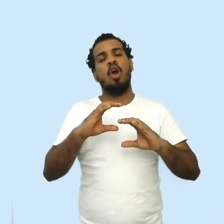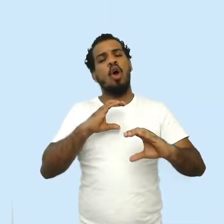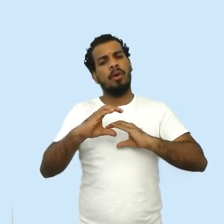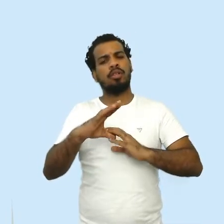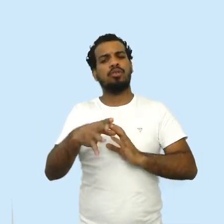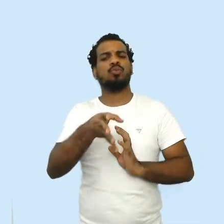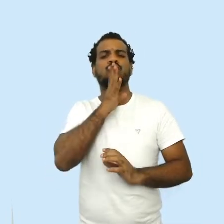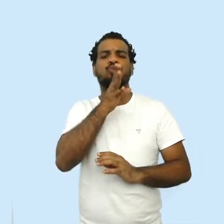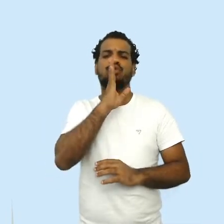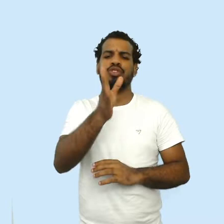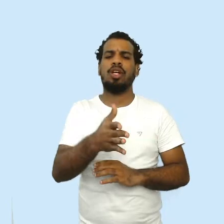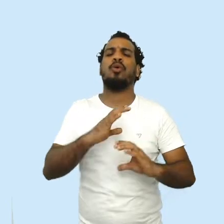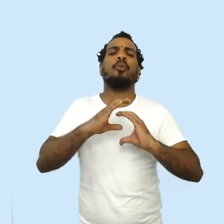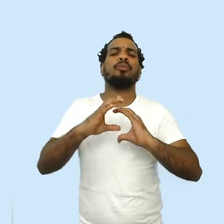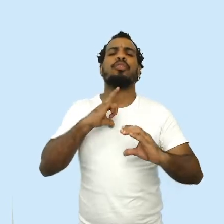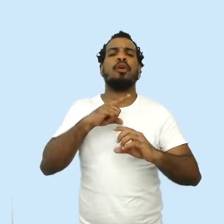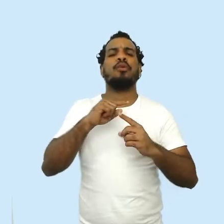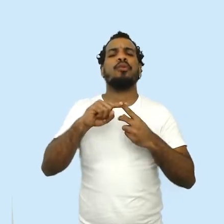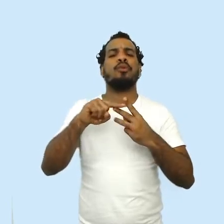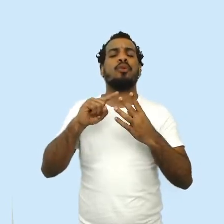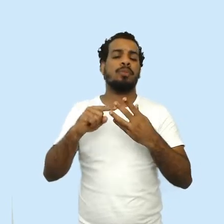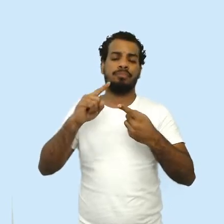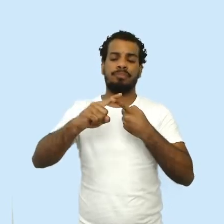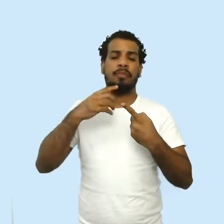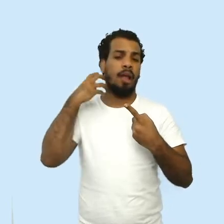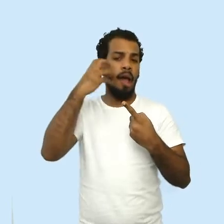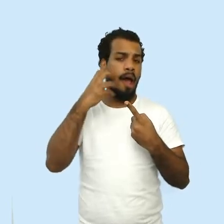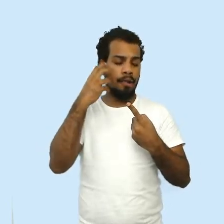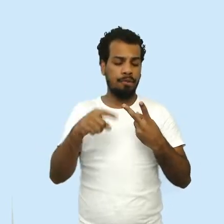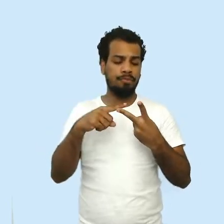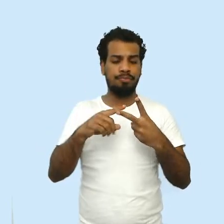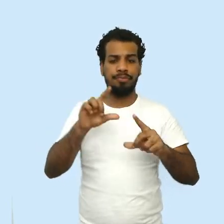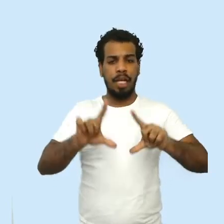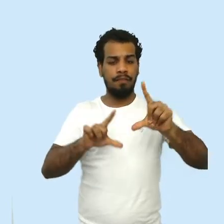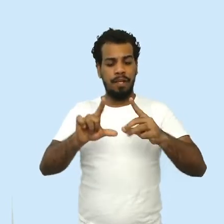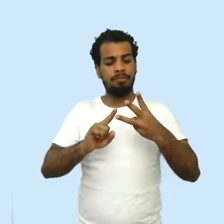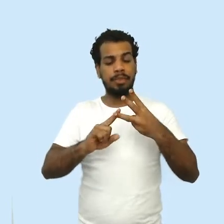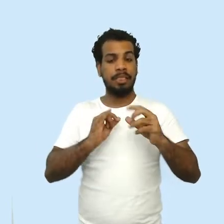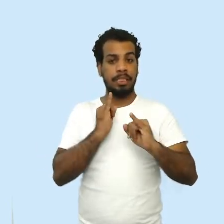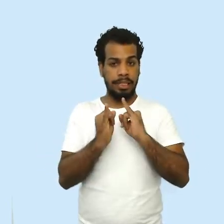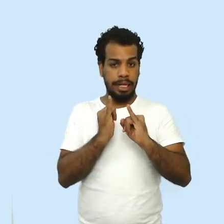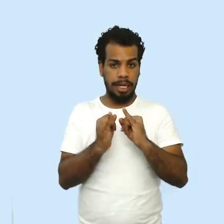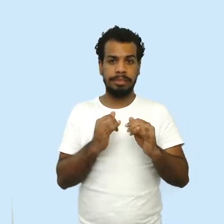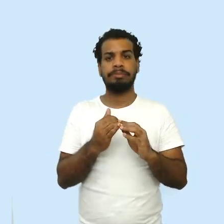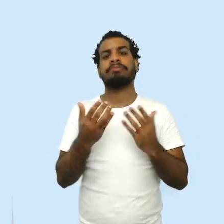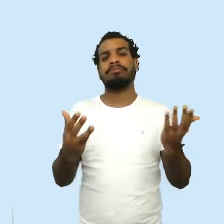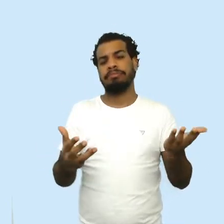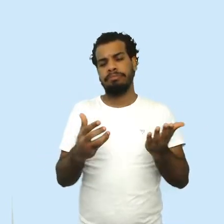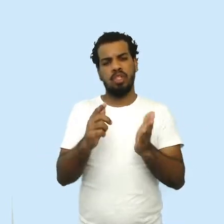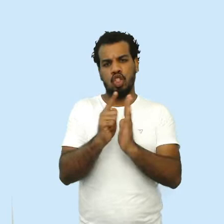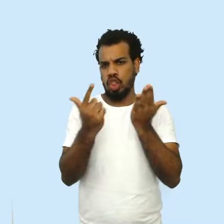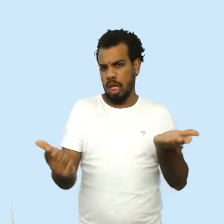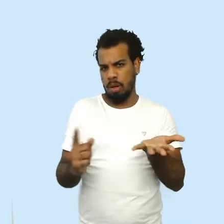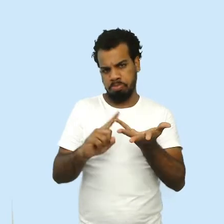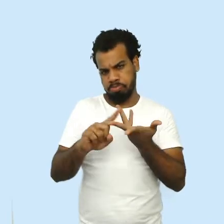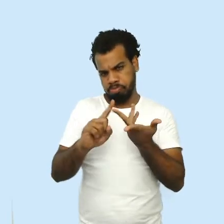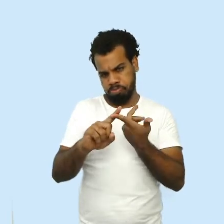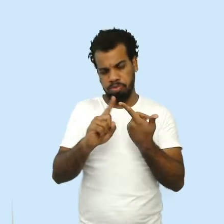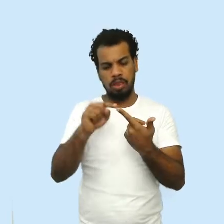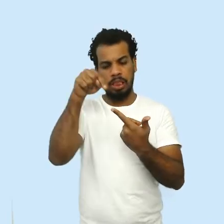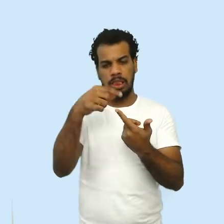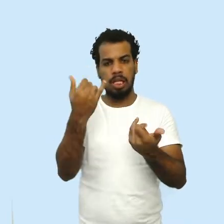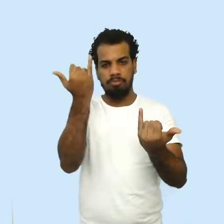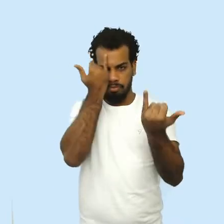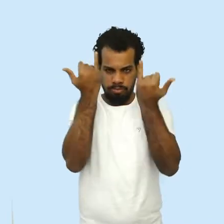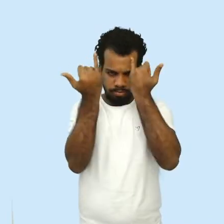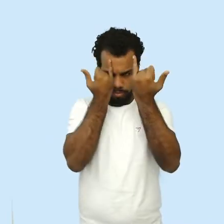conhece, rádio, TV, internet, existem várias formas de a gente se comunicar, da gente ter acesso à notícia, da gente ter acesso à